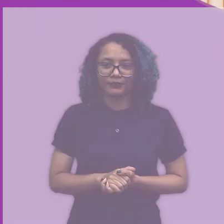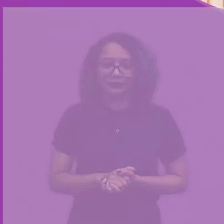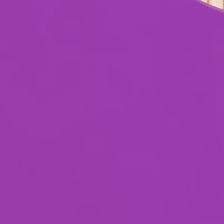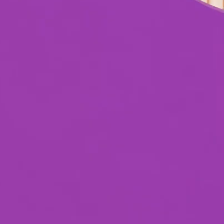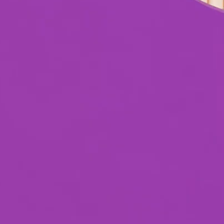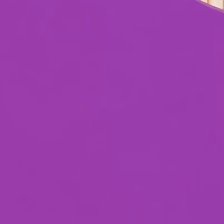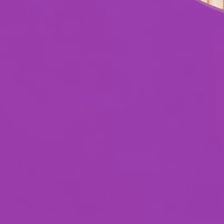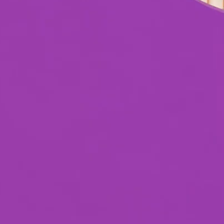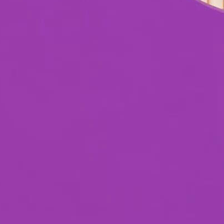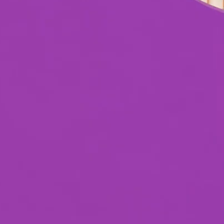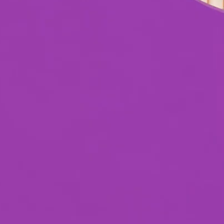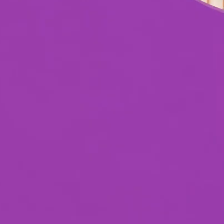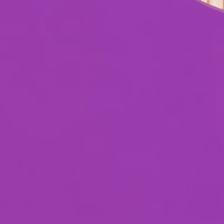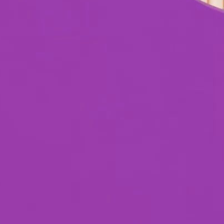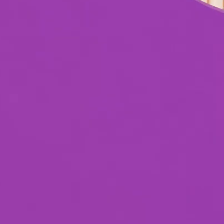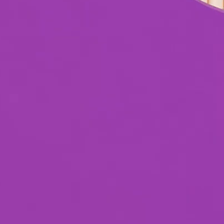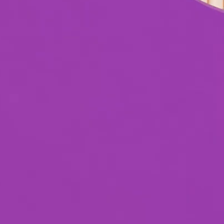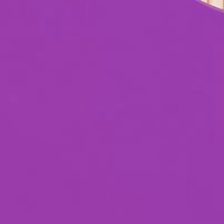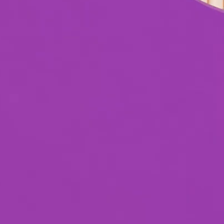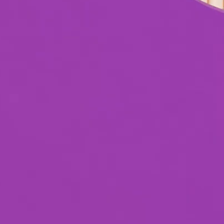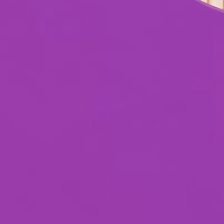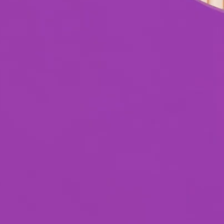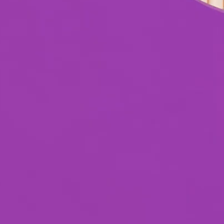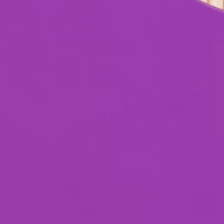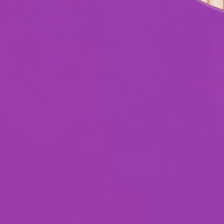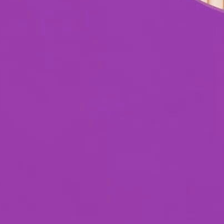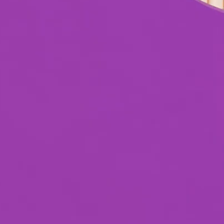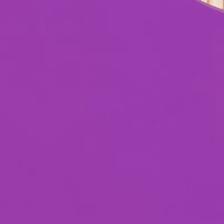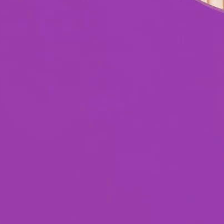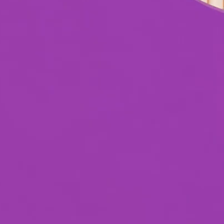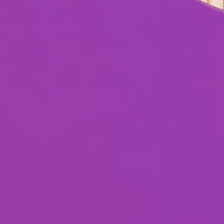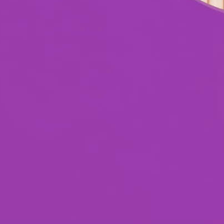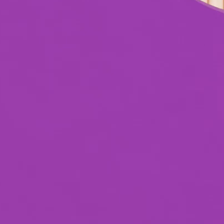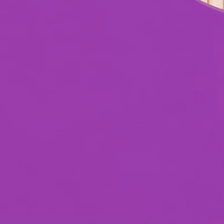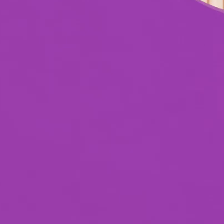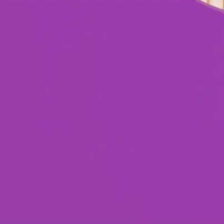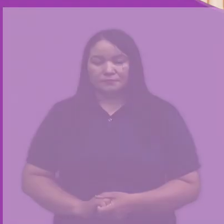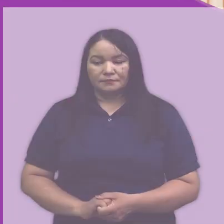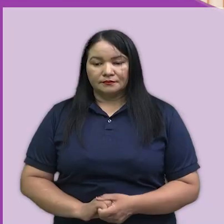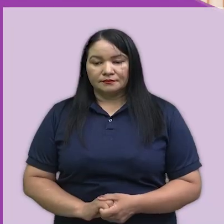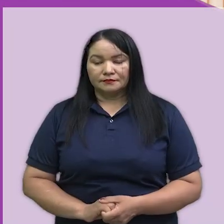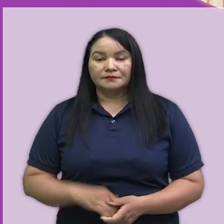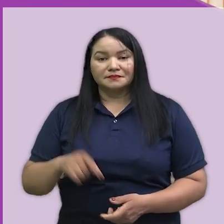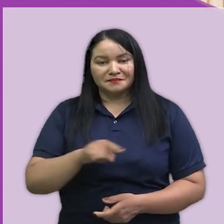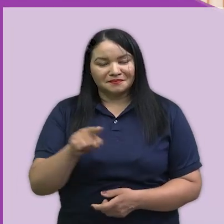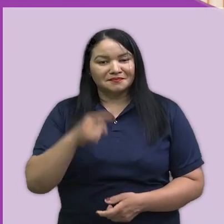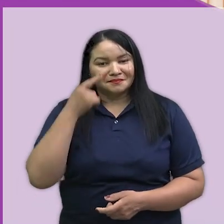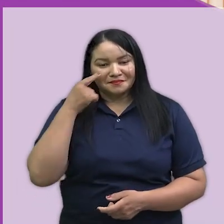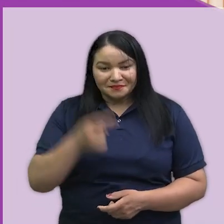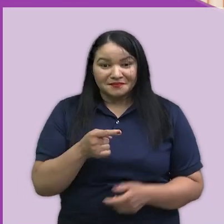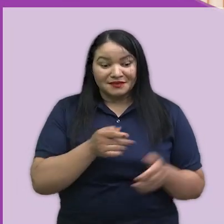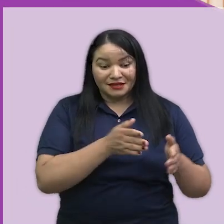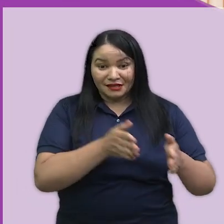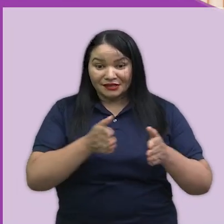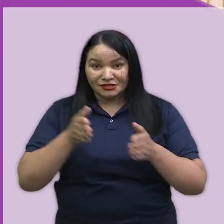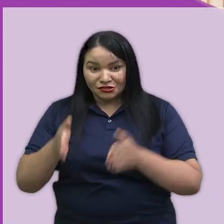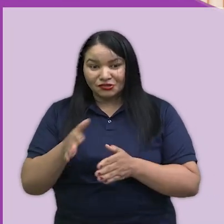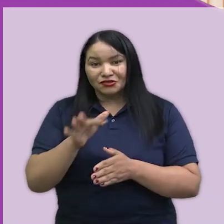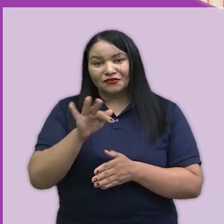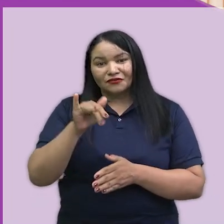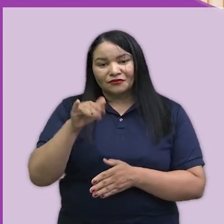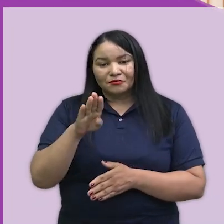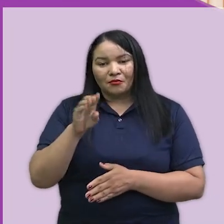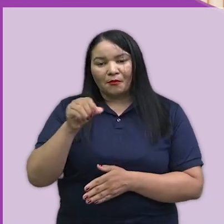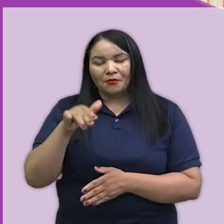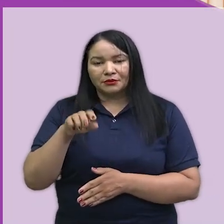Muito bem, então vocês viram aí a sequência de Fibonacci, tá? Que é uma sequência de números, conforme nós vimos no vídeo,